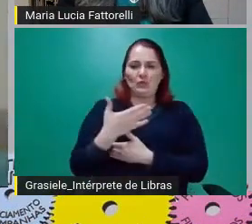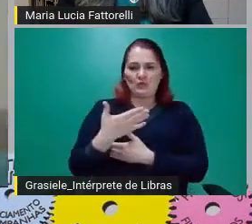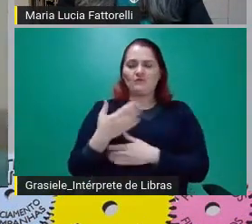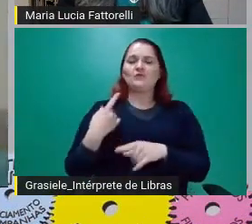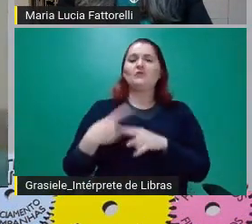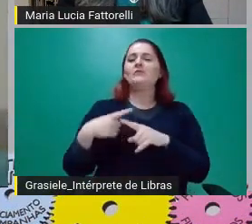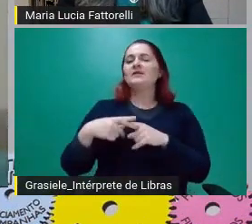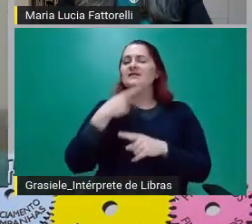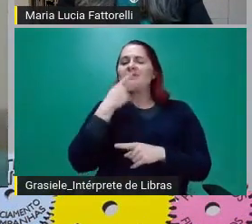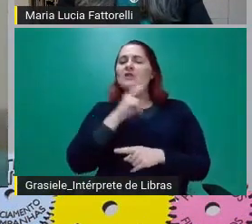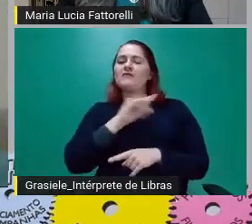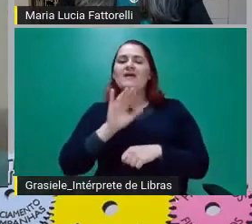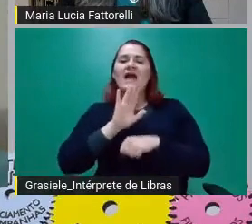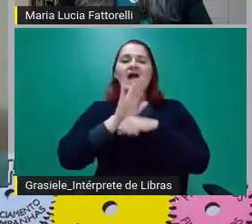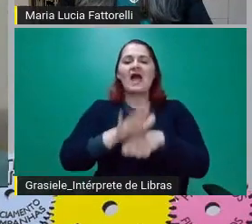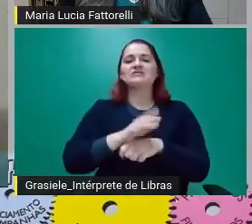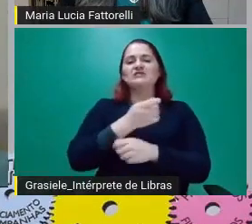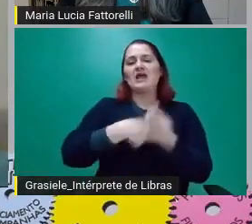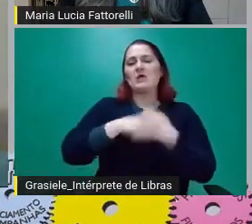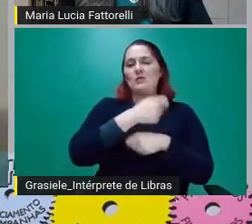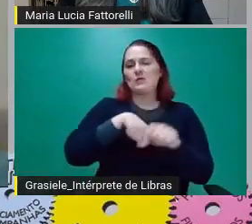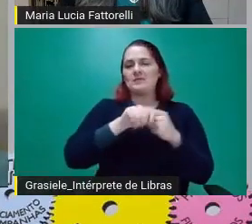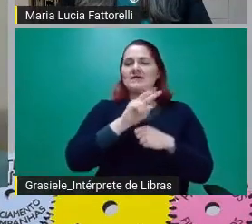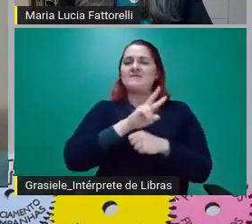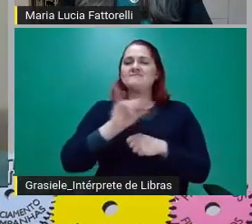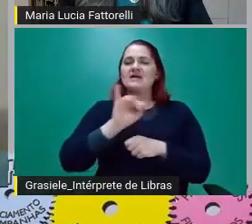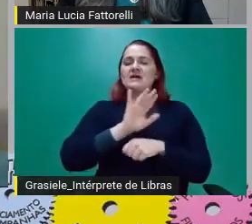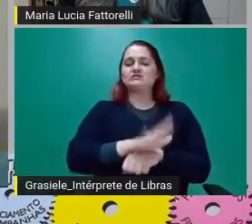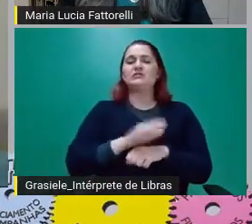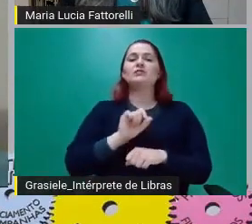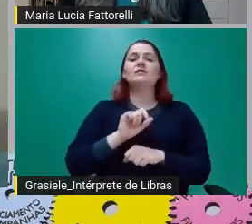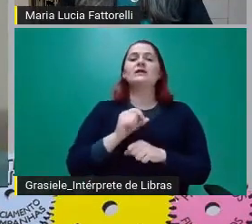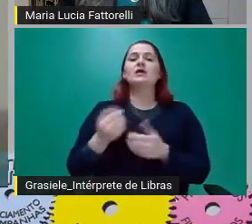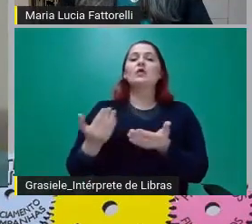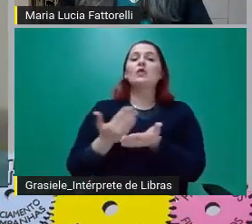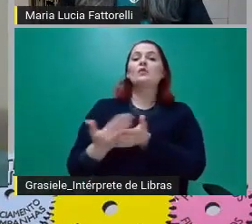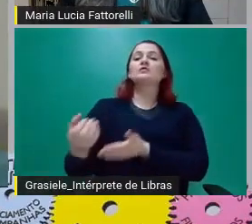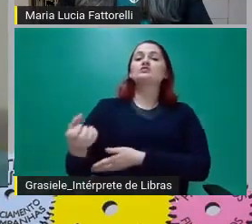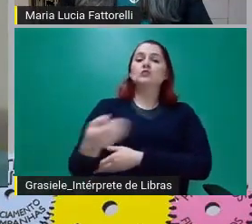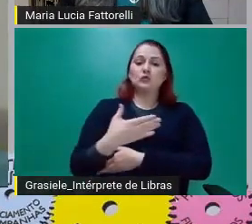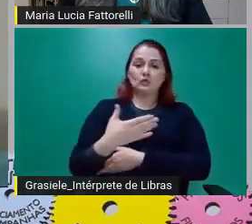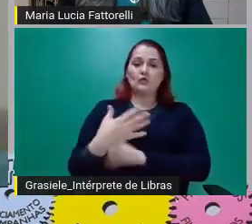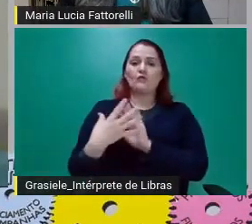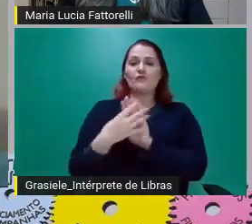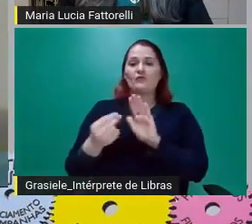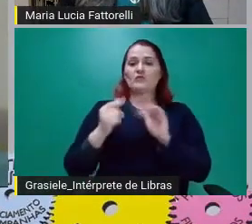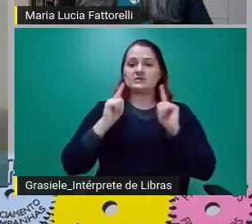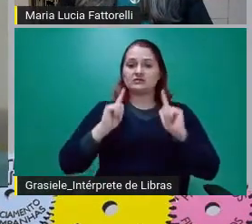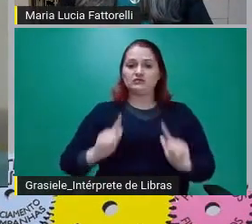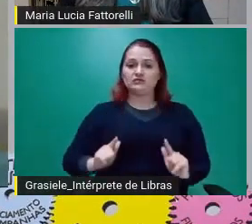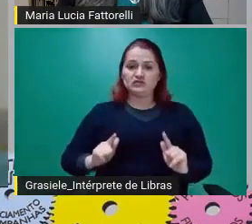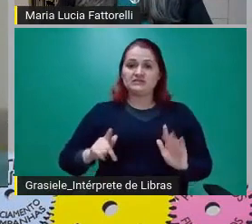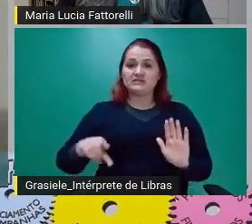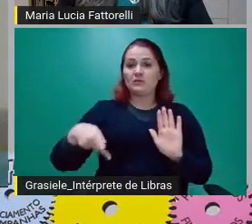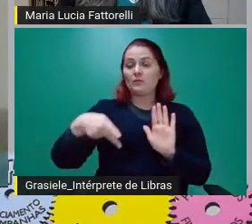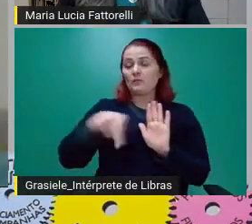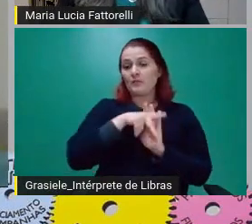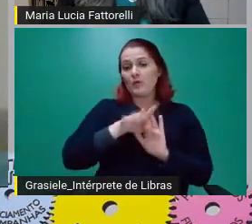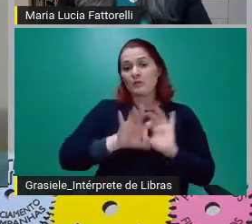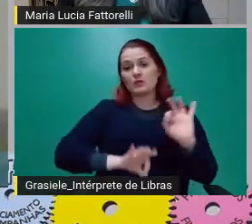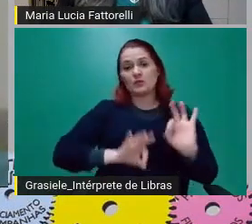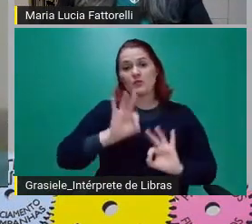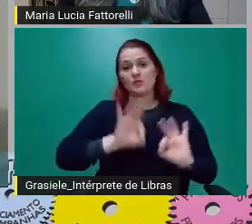de gestão, inauguraram os novos modelos de gestão através das organizações sociais e